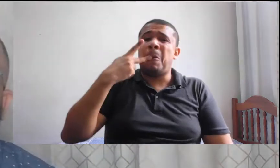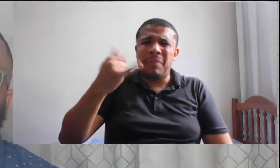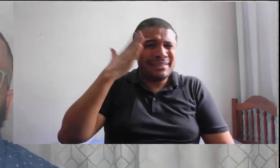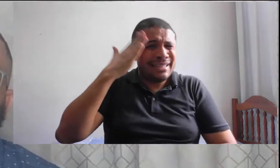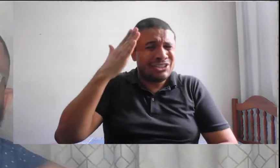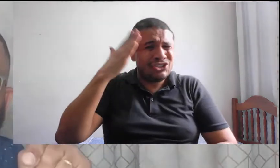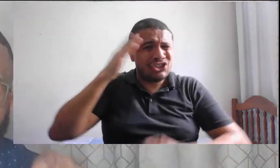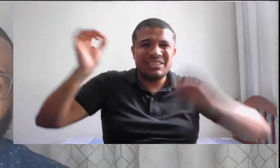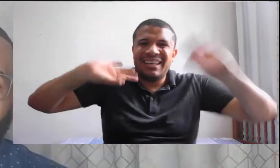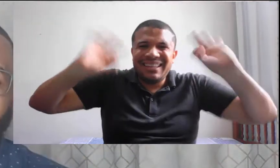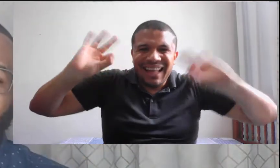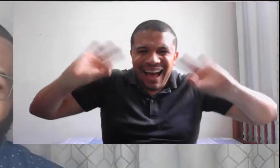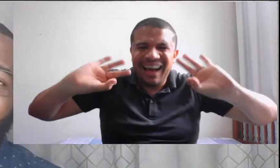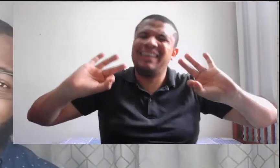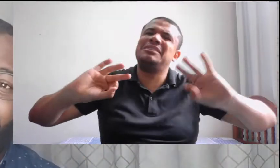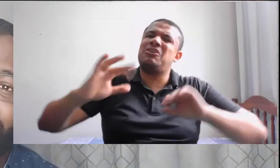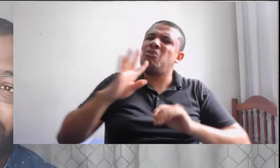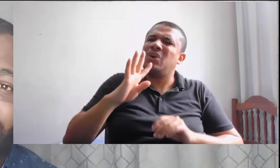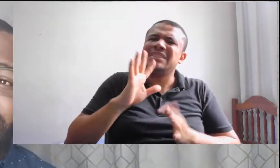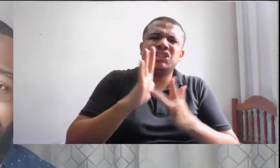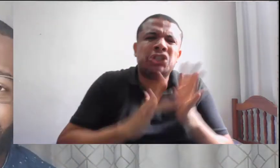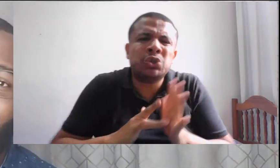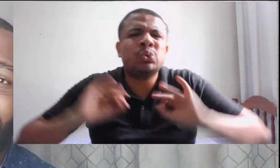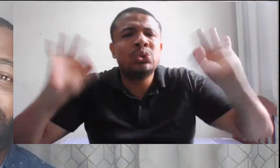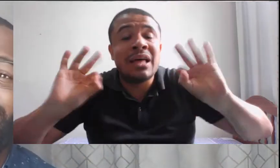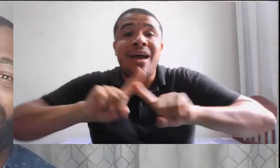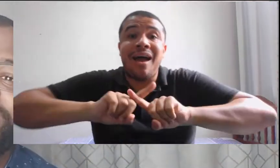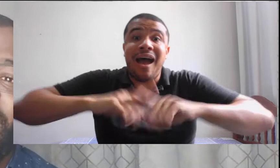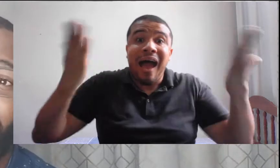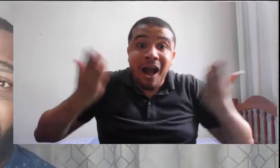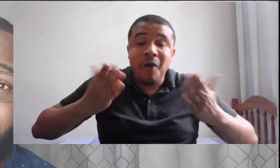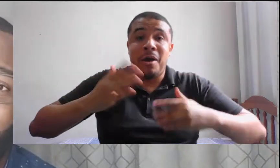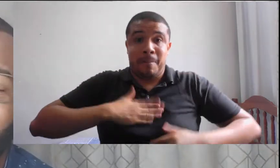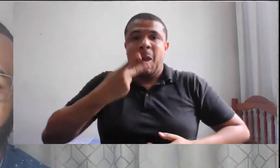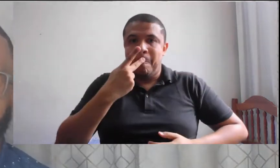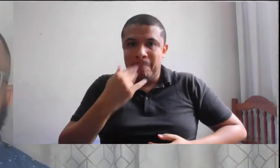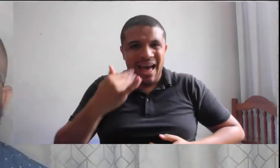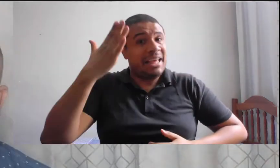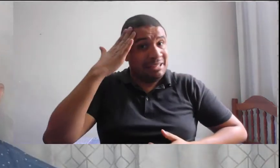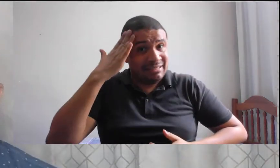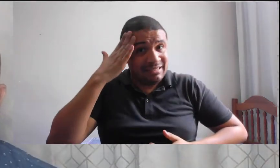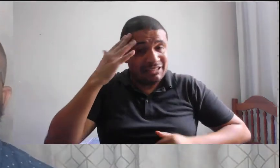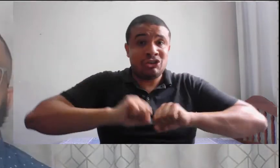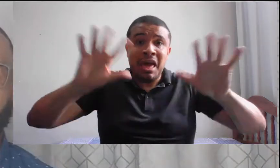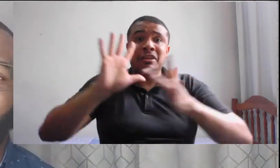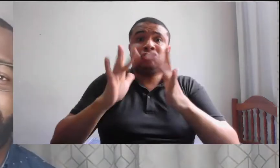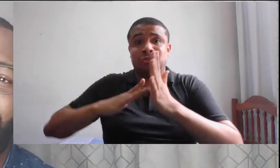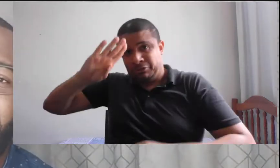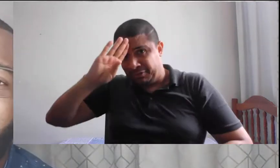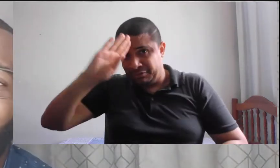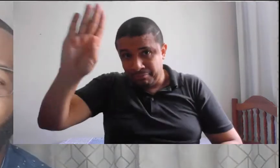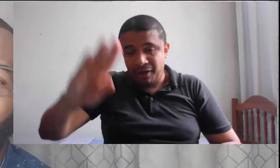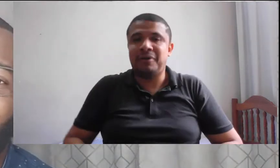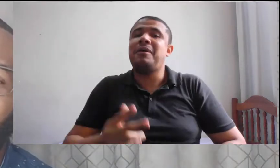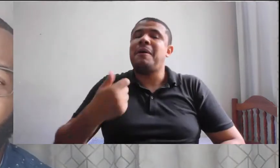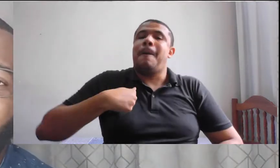barco da vida dele, e agora eu vivo com um pai que entendeu que Cristo está no barco. E se Cristo está no